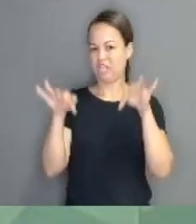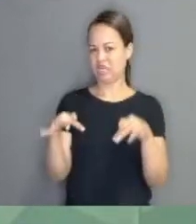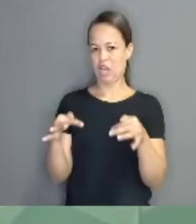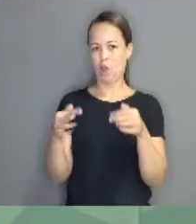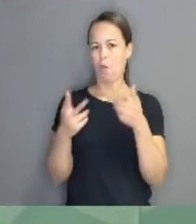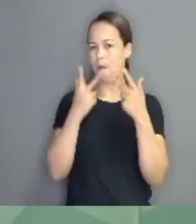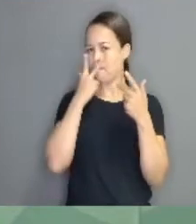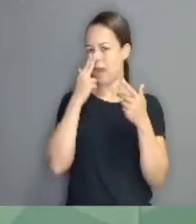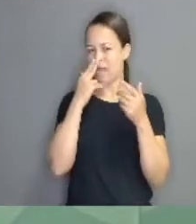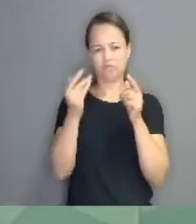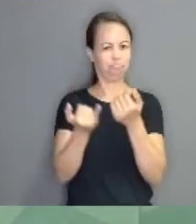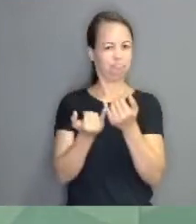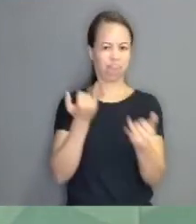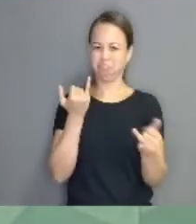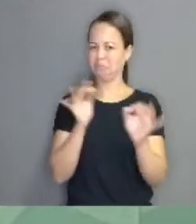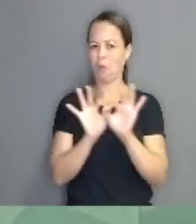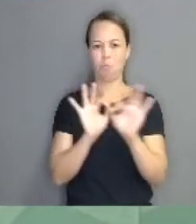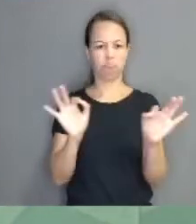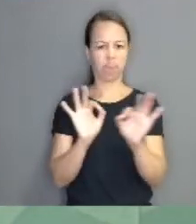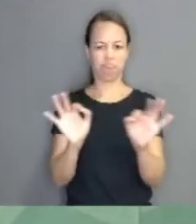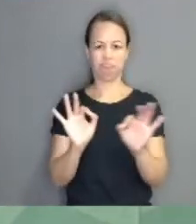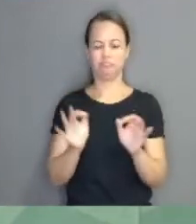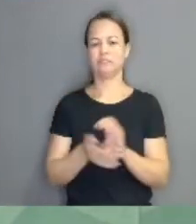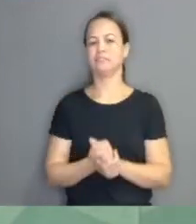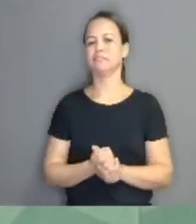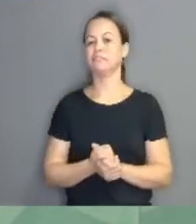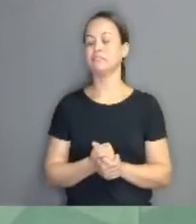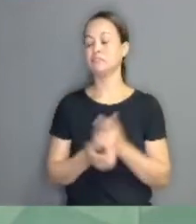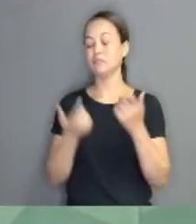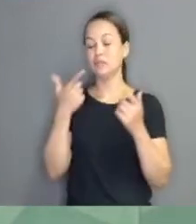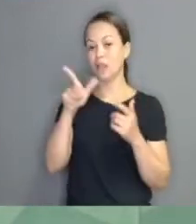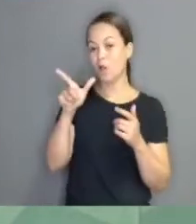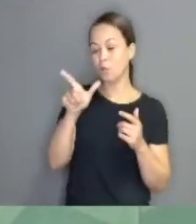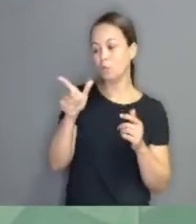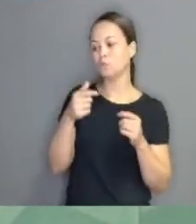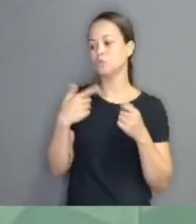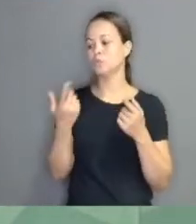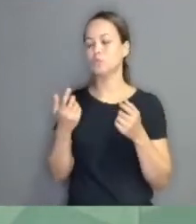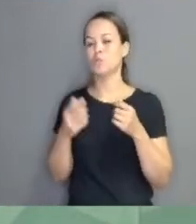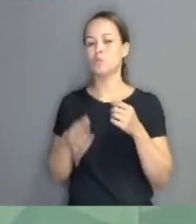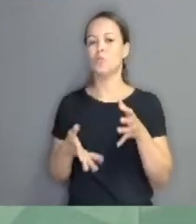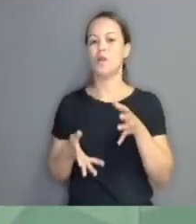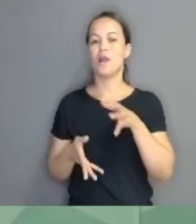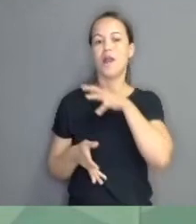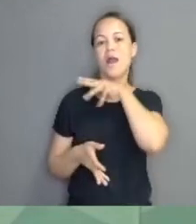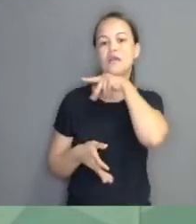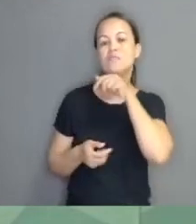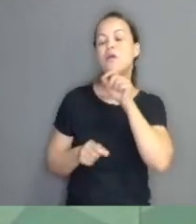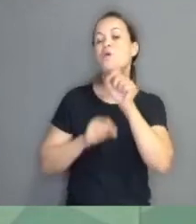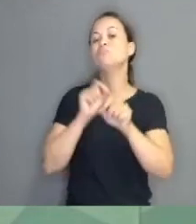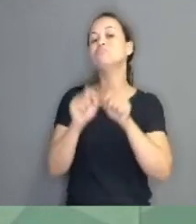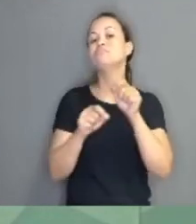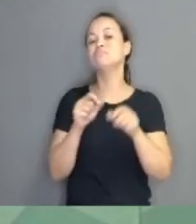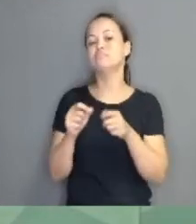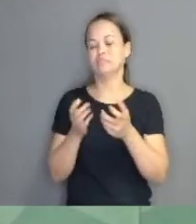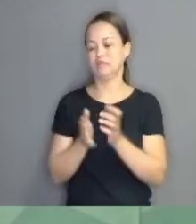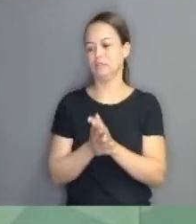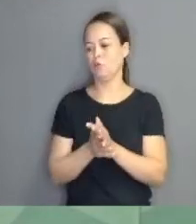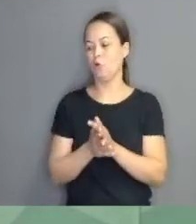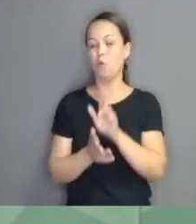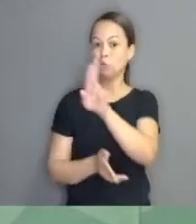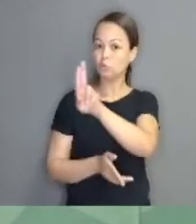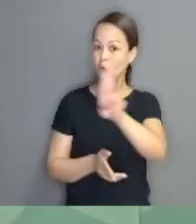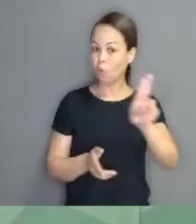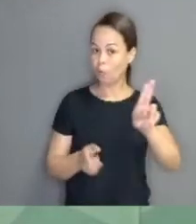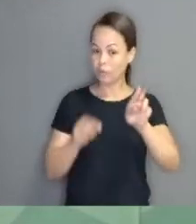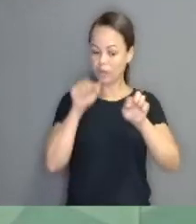igual vamos para esse animal aqui que animal é esse pessoal Olha